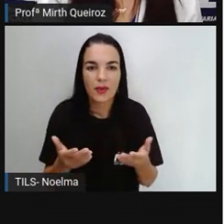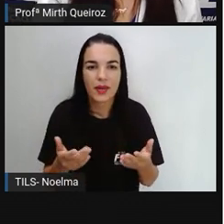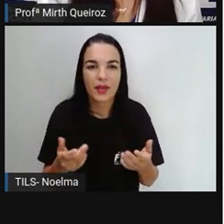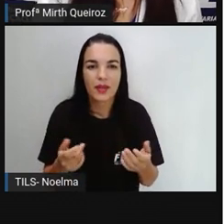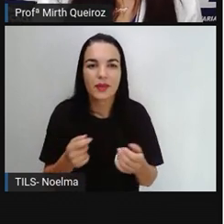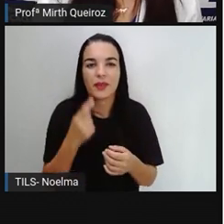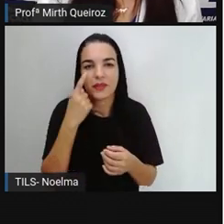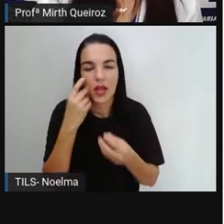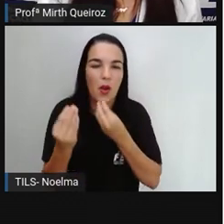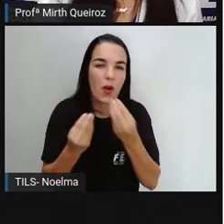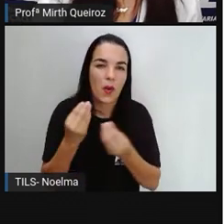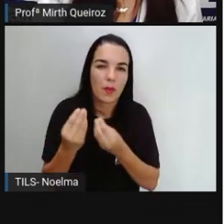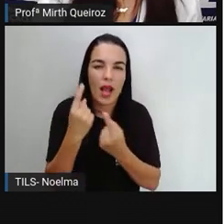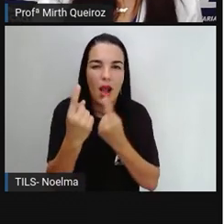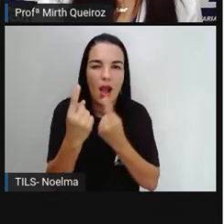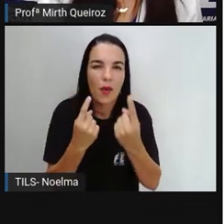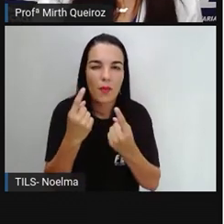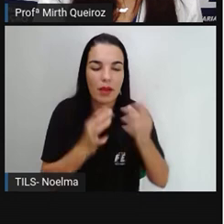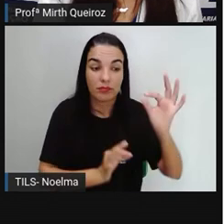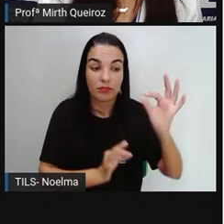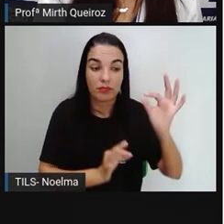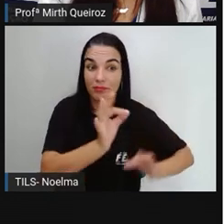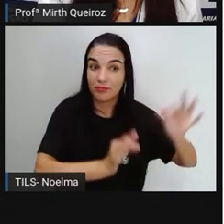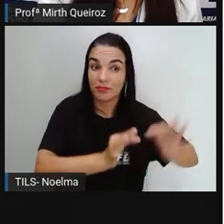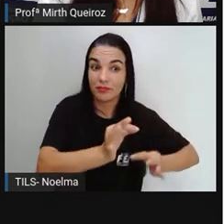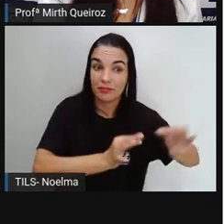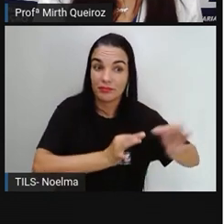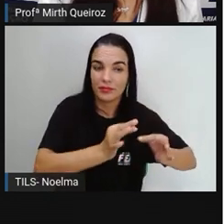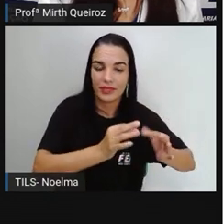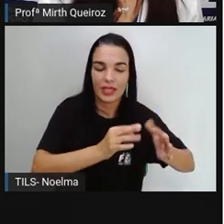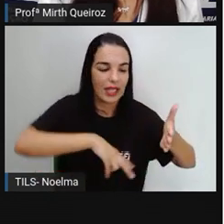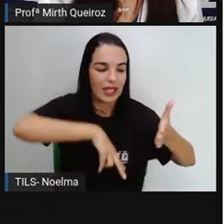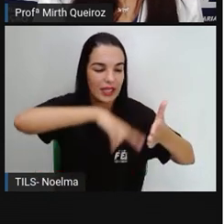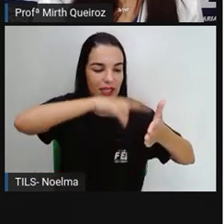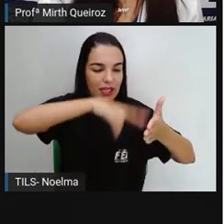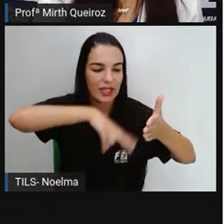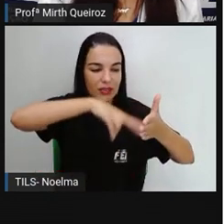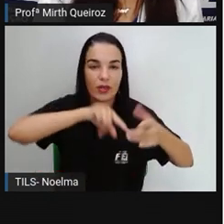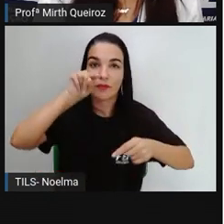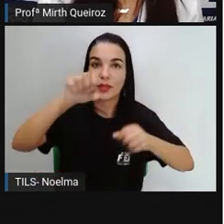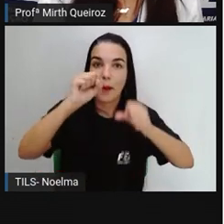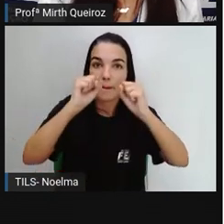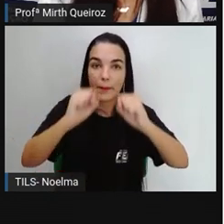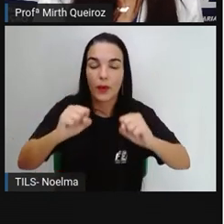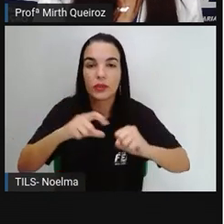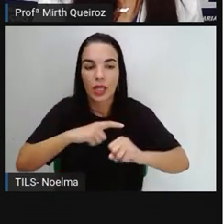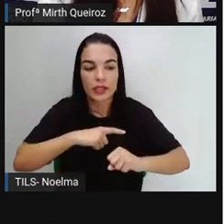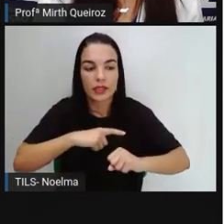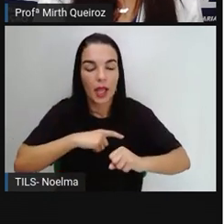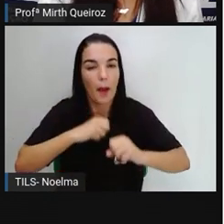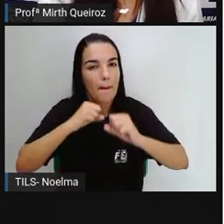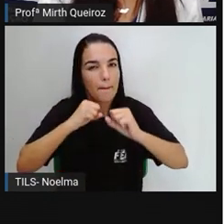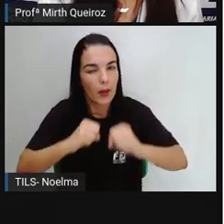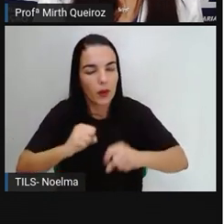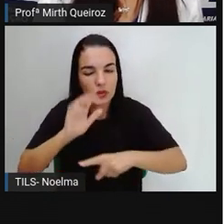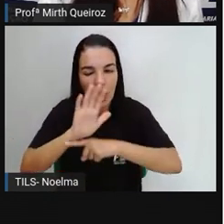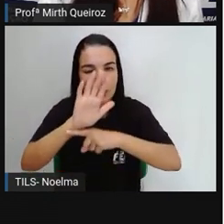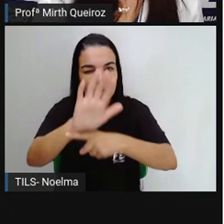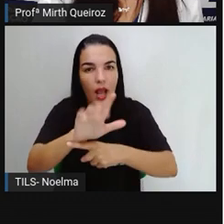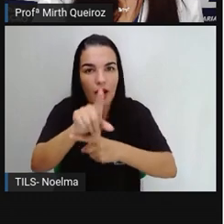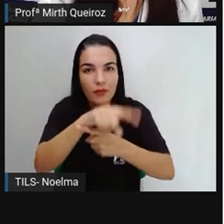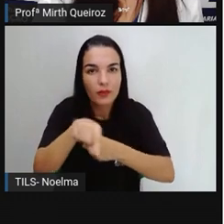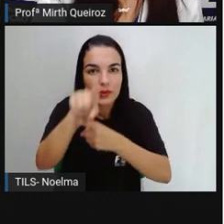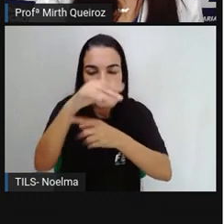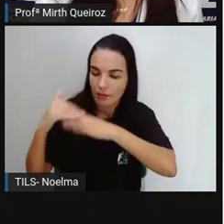vocês aqui algumas estratégias de leitura que você pode ter aí, que pode ajudar vocês